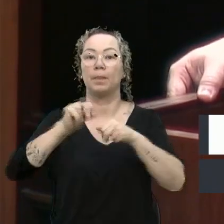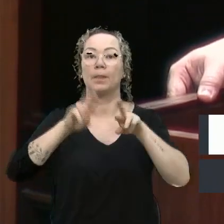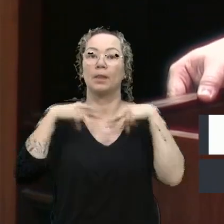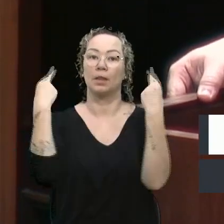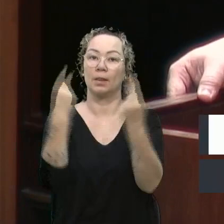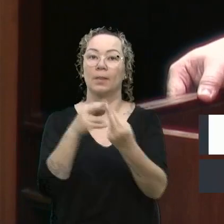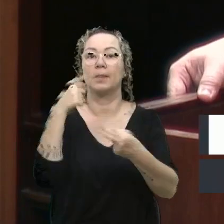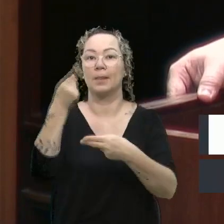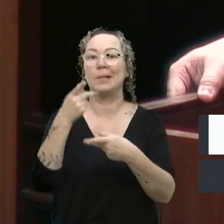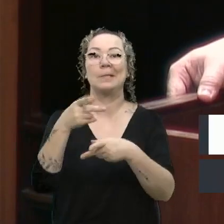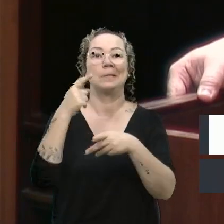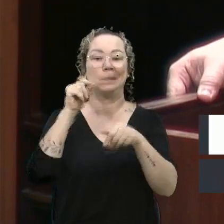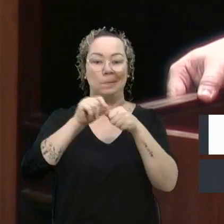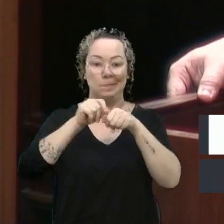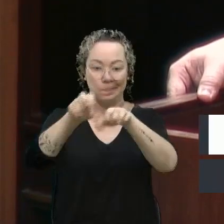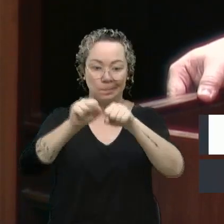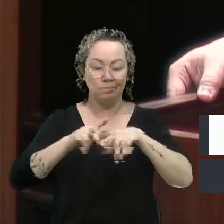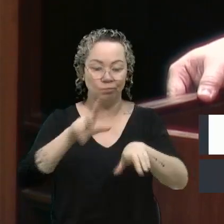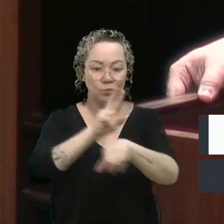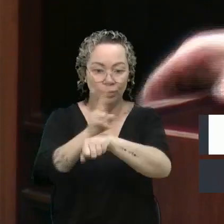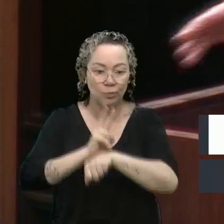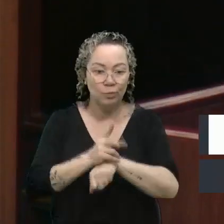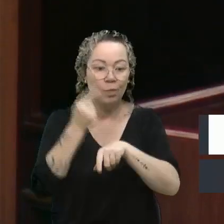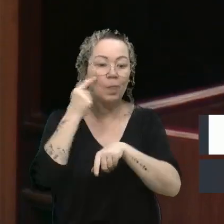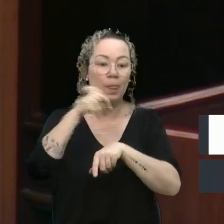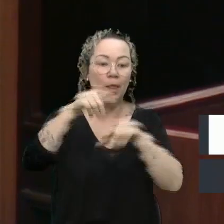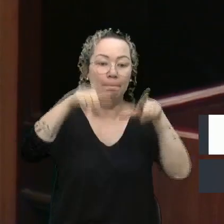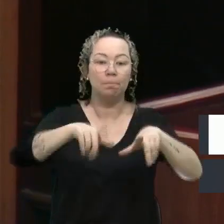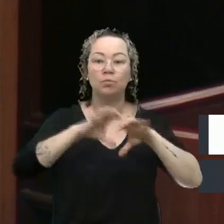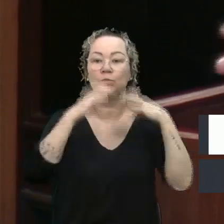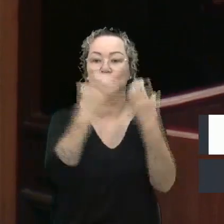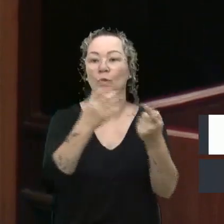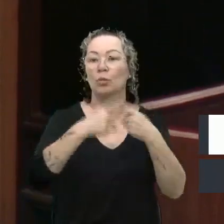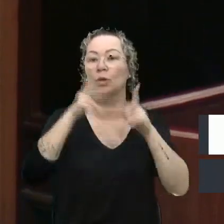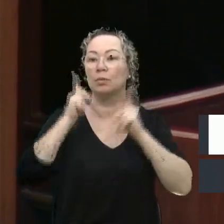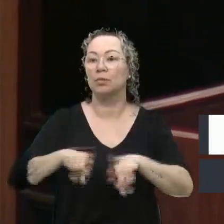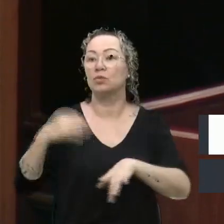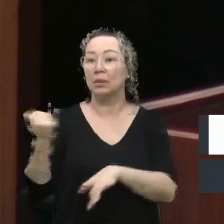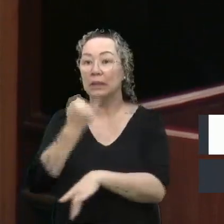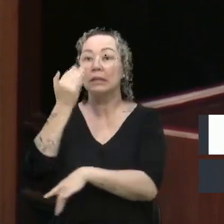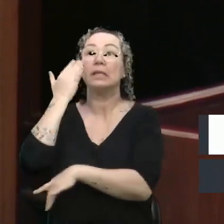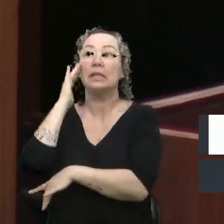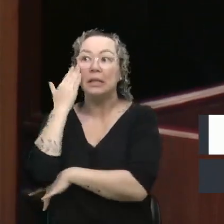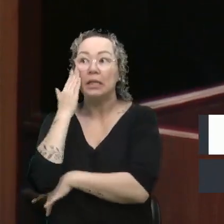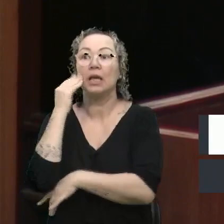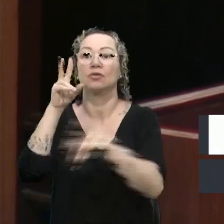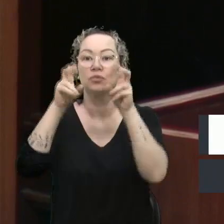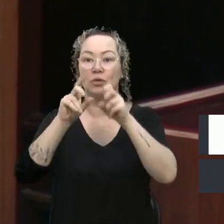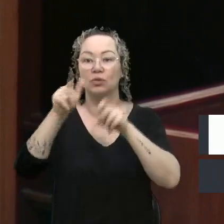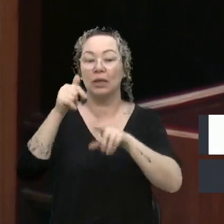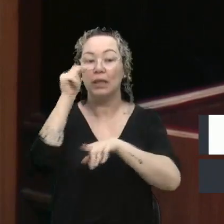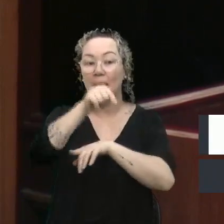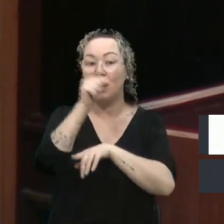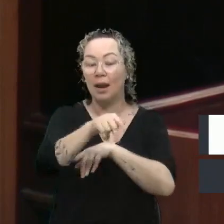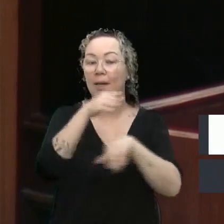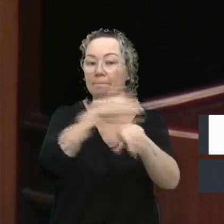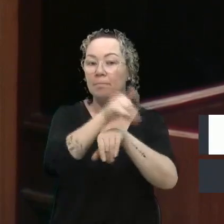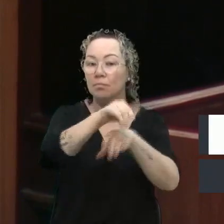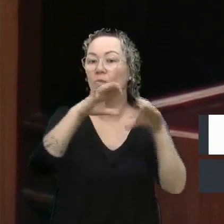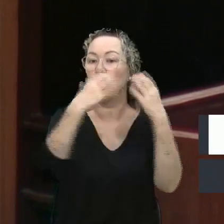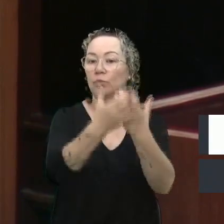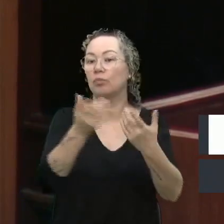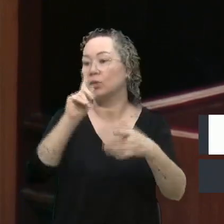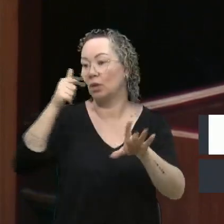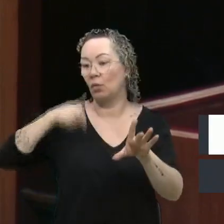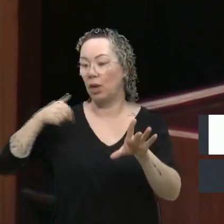uma audiência pública na localidade. Quem mais entende do assunto é quem está lá, não é quem está aqui. Então vamos respeitar